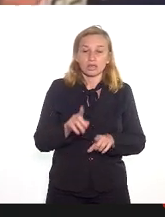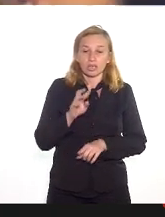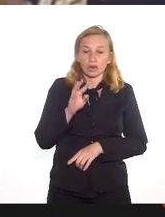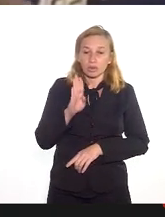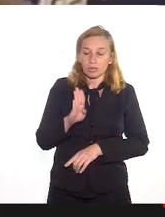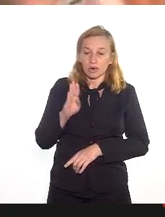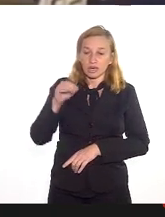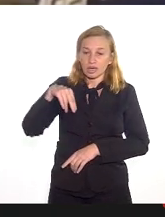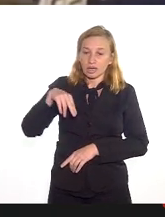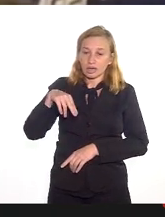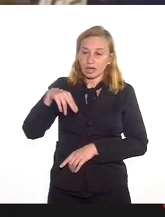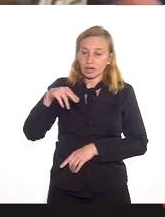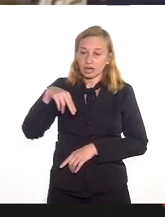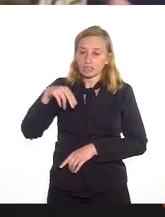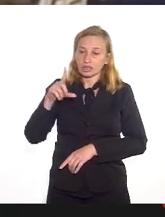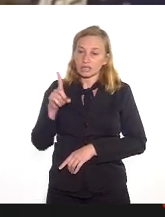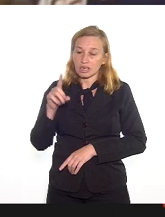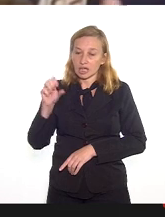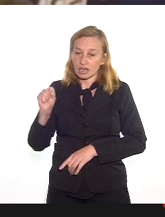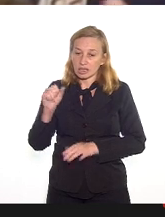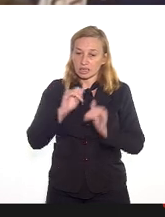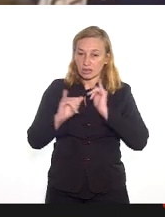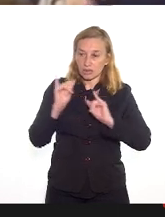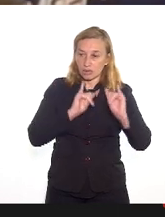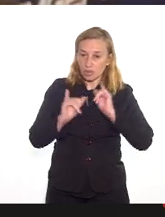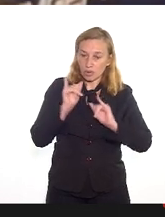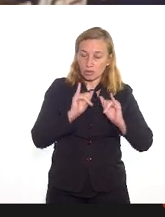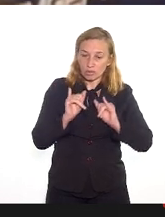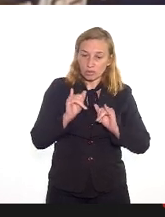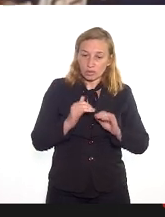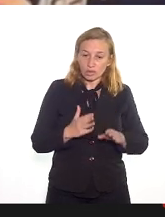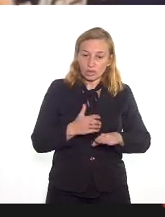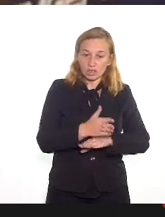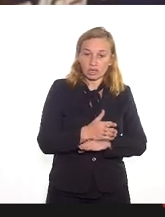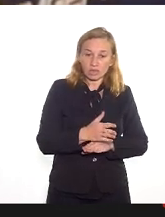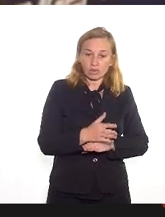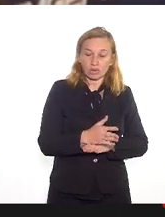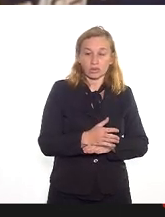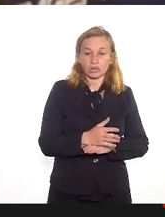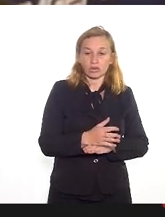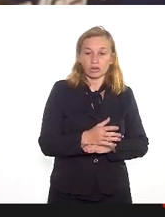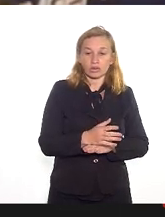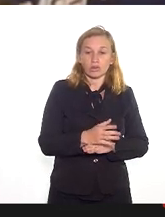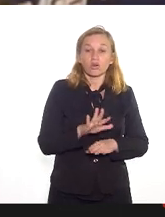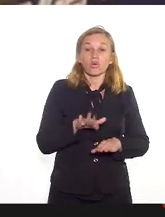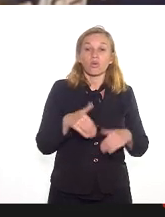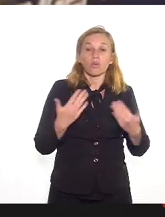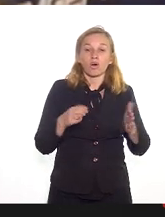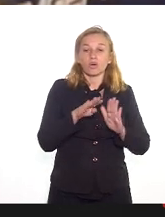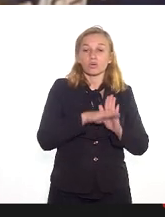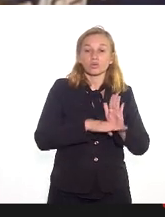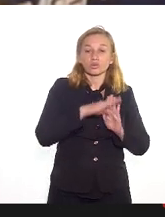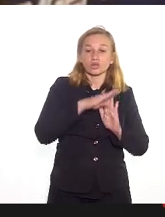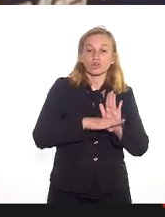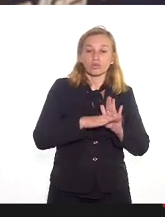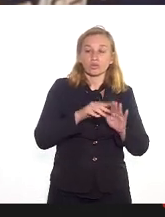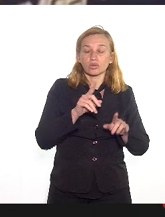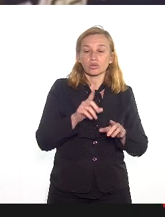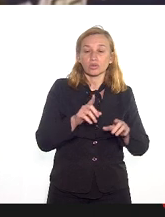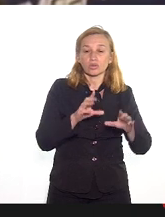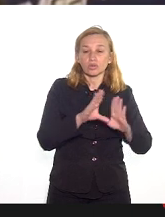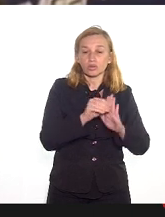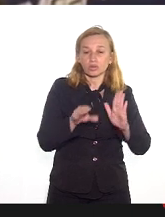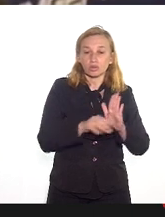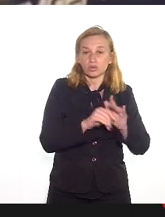informa, a partir do conhecimento que foi lançado pelo construtor, qual é o nível de conteúdo local. E